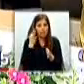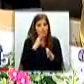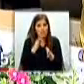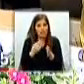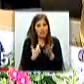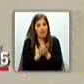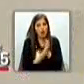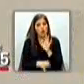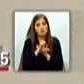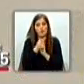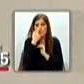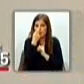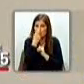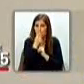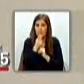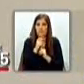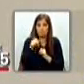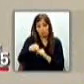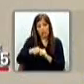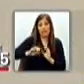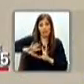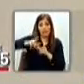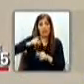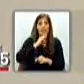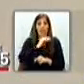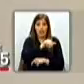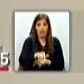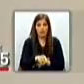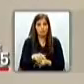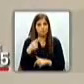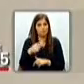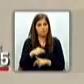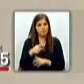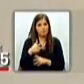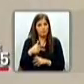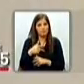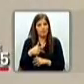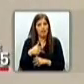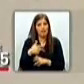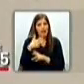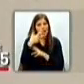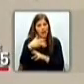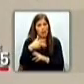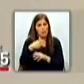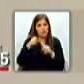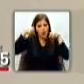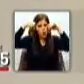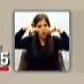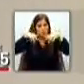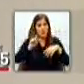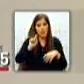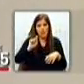condições semelhantes às que temos na Terra. Então aqui é a câmara, aqui são os LEDs que permitem a iluminação quando a